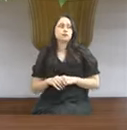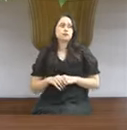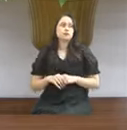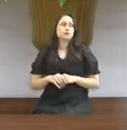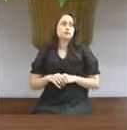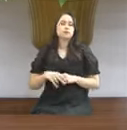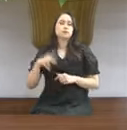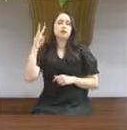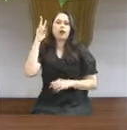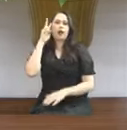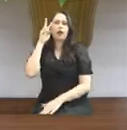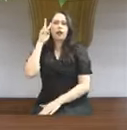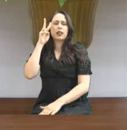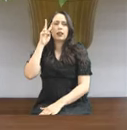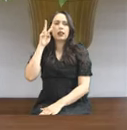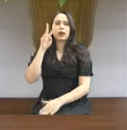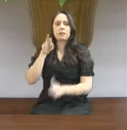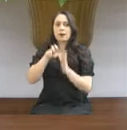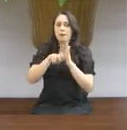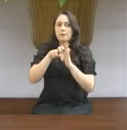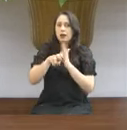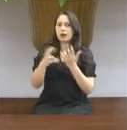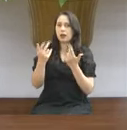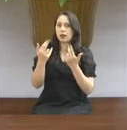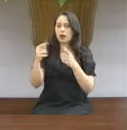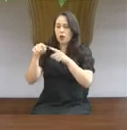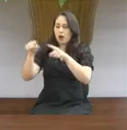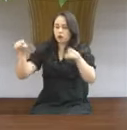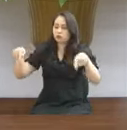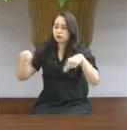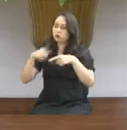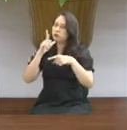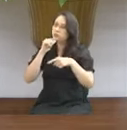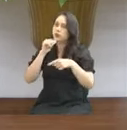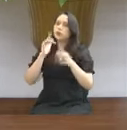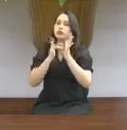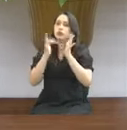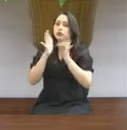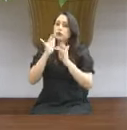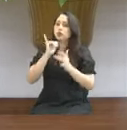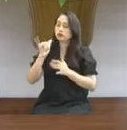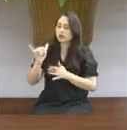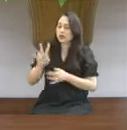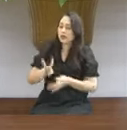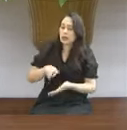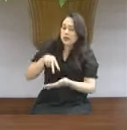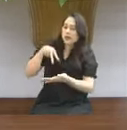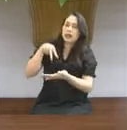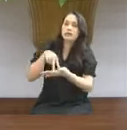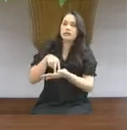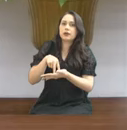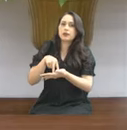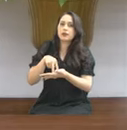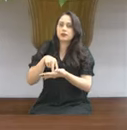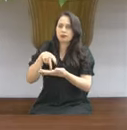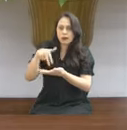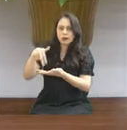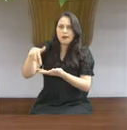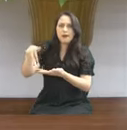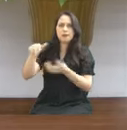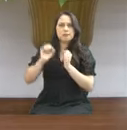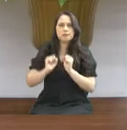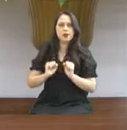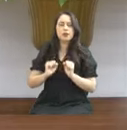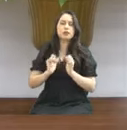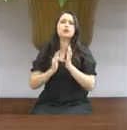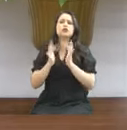Lembra do paralítico no tanque de Betesda? Jesus disse: levanta, toma a tua cama e anda.